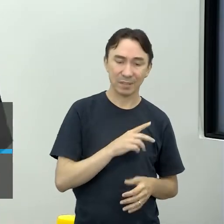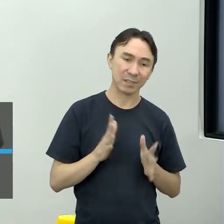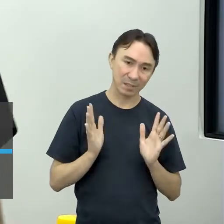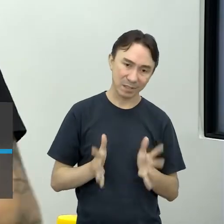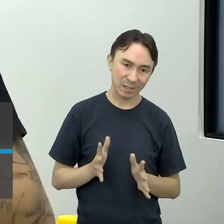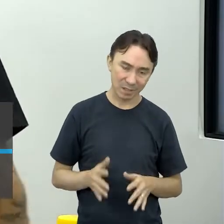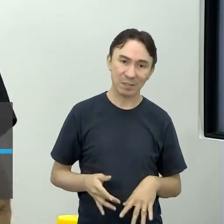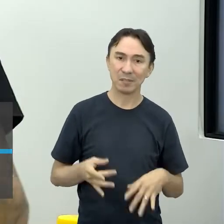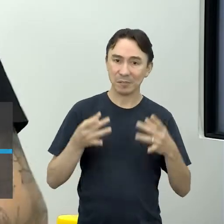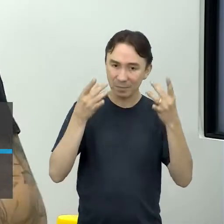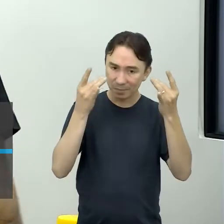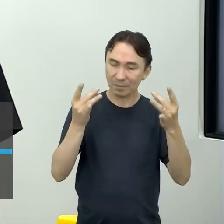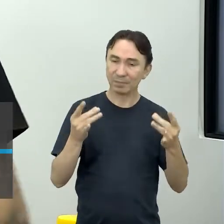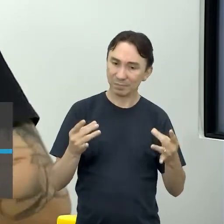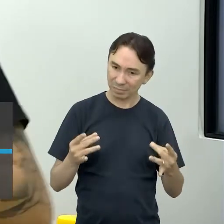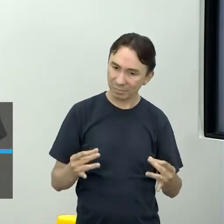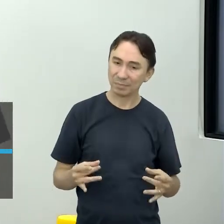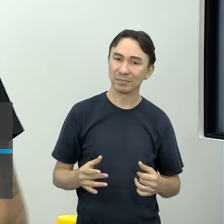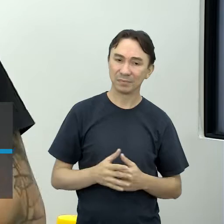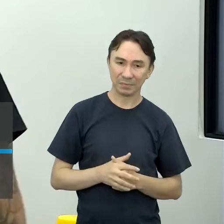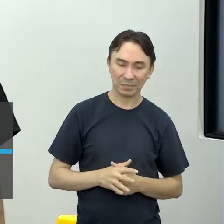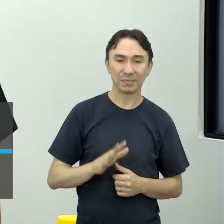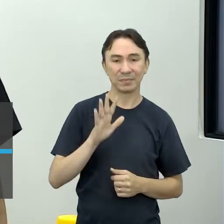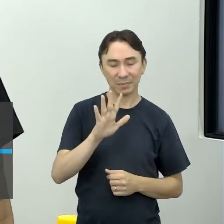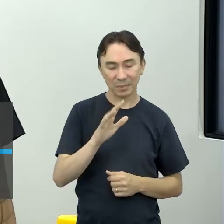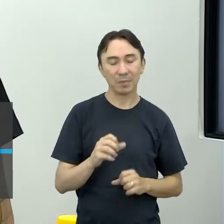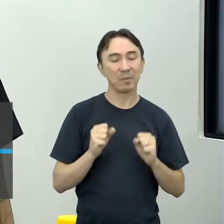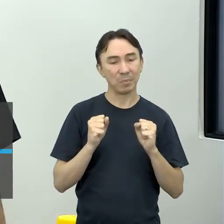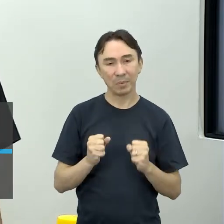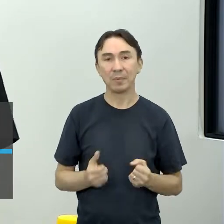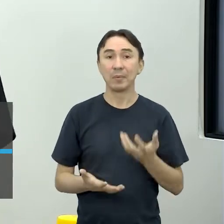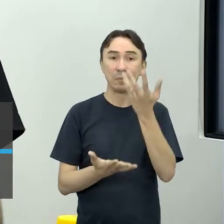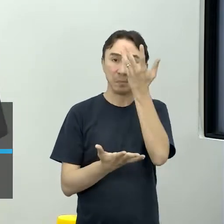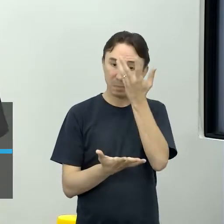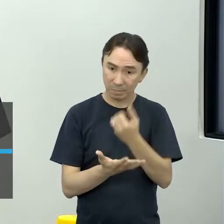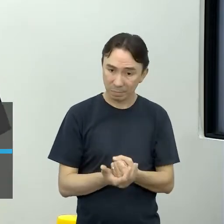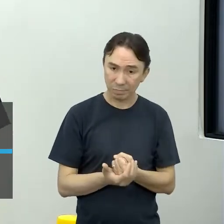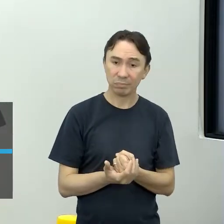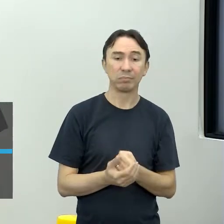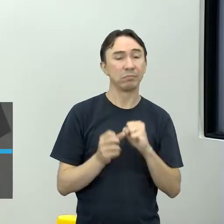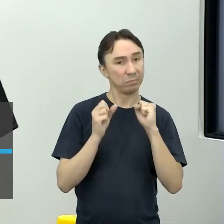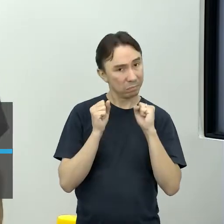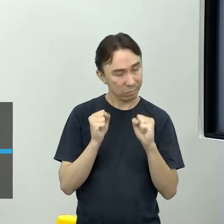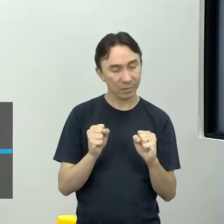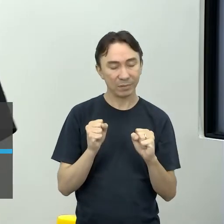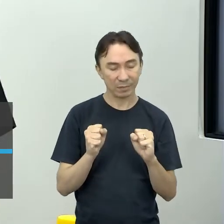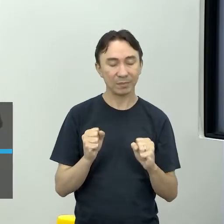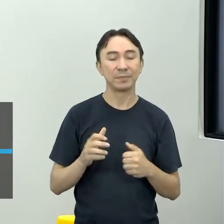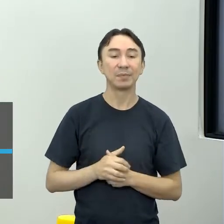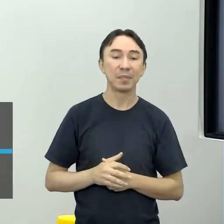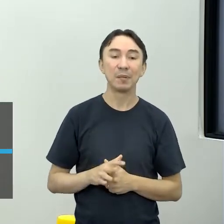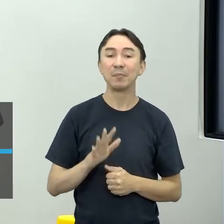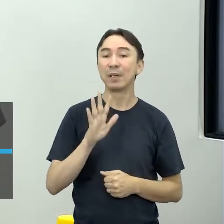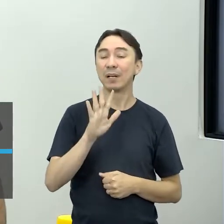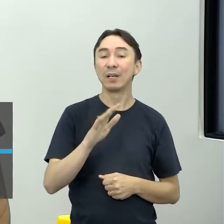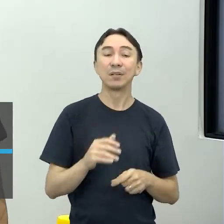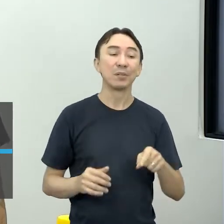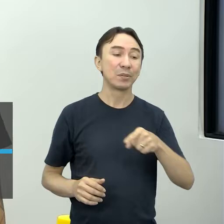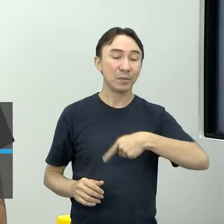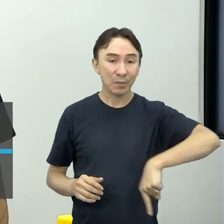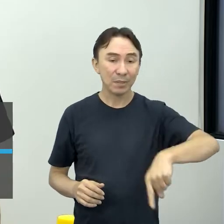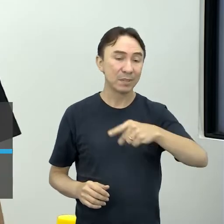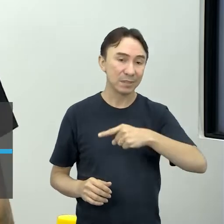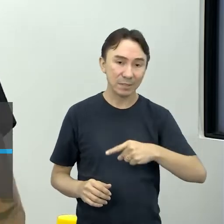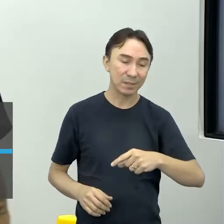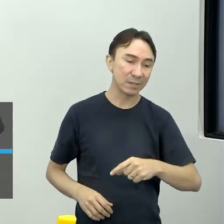óbvio, para ler com calma e tudo, pode baixar o material tranquilo, mas é o que a gente está conversando aqui. Todos os hábitos que a gente pode ter no nosso dia a